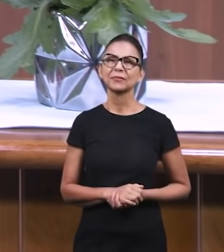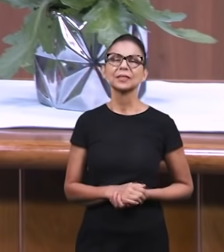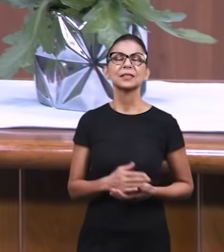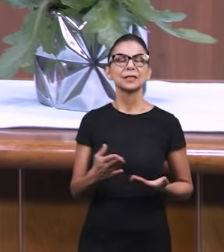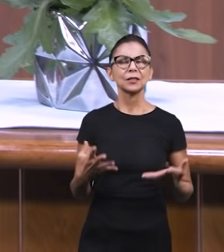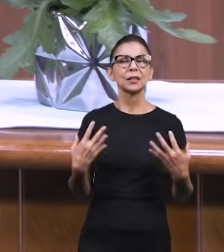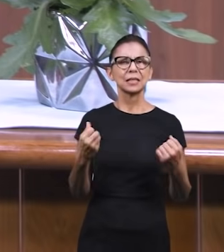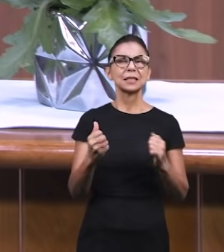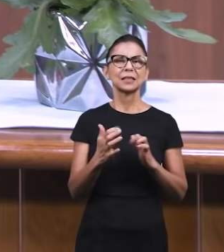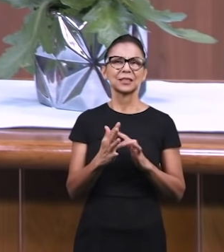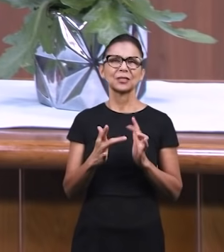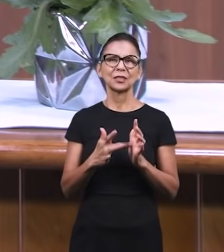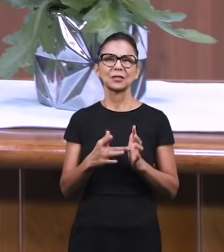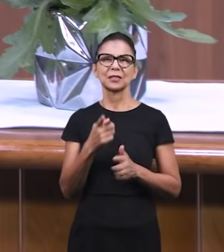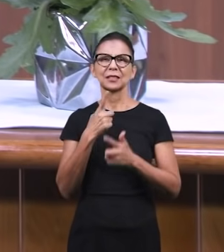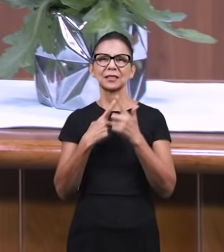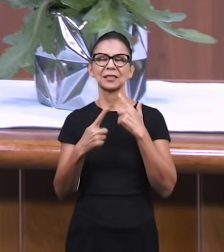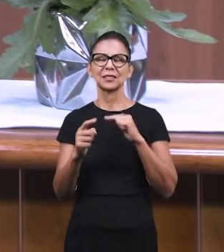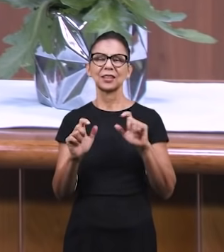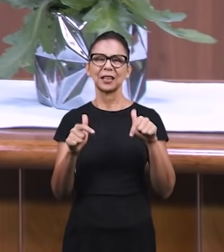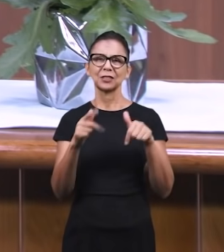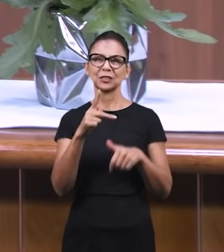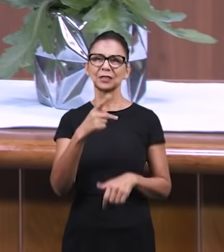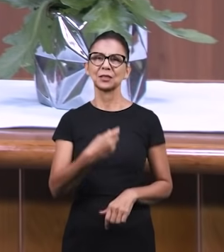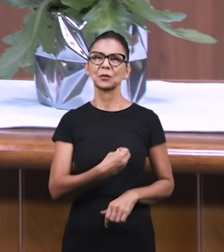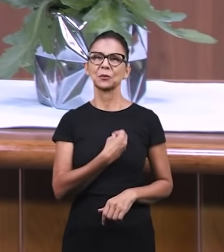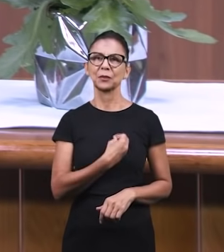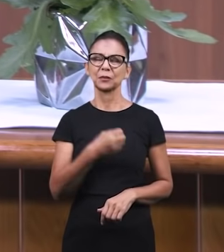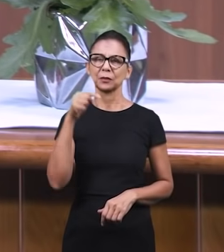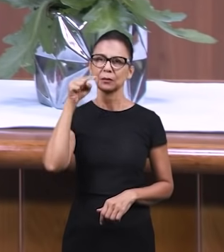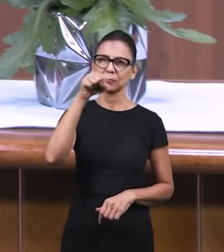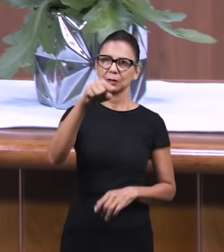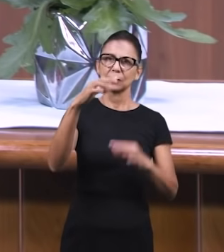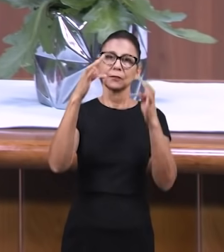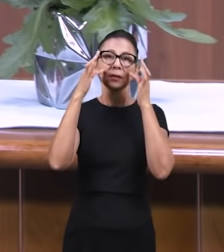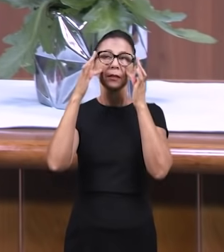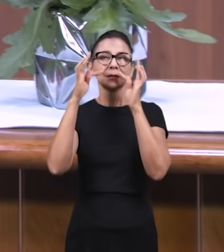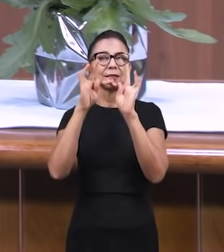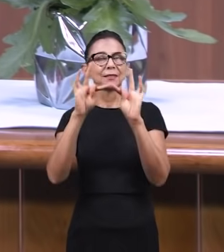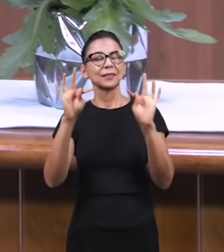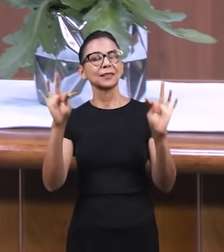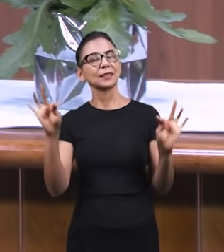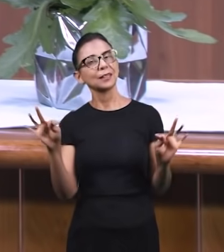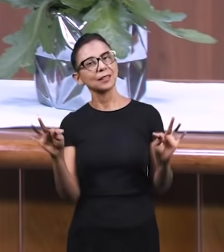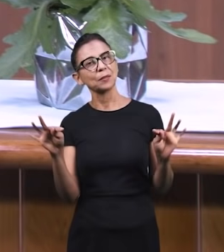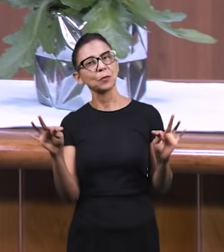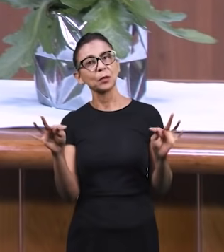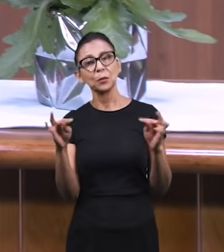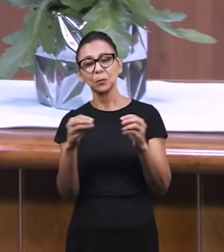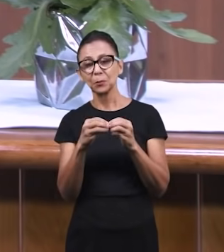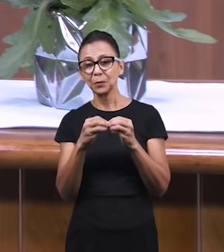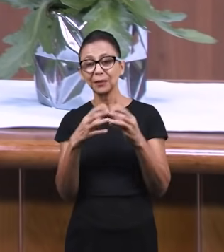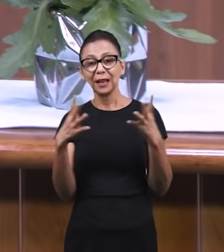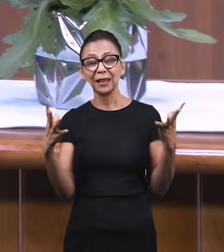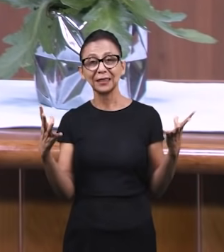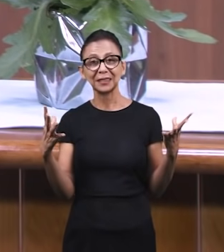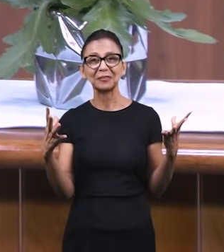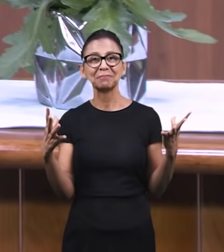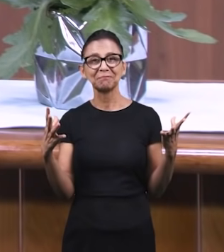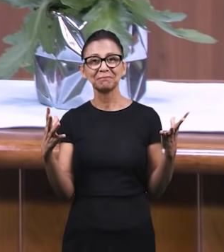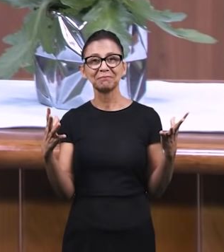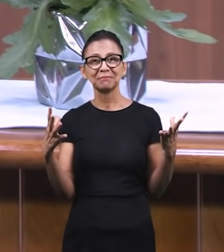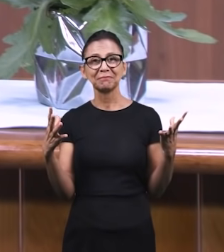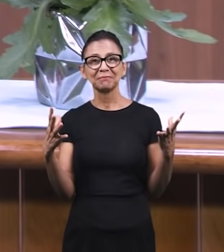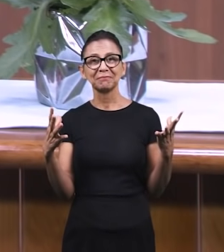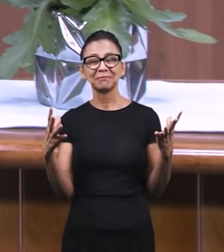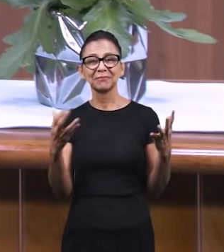Jesus, você vai testemunhar e algo maravilhoso, que nunca ninguém viu, Jesus vai fazer por você.